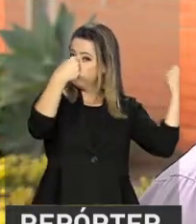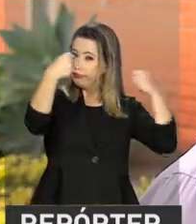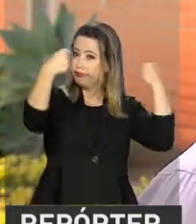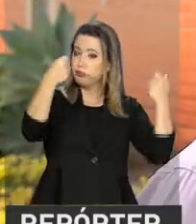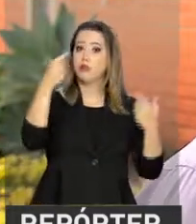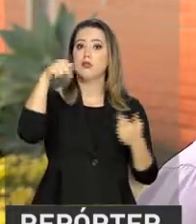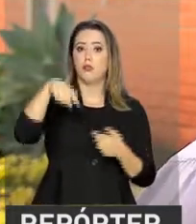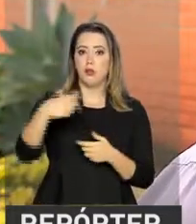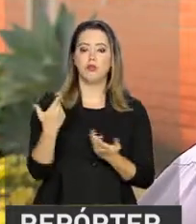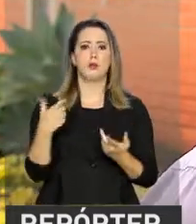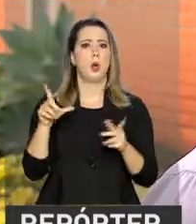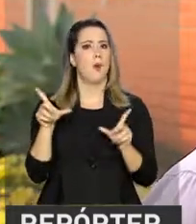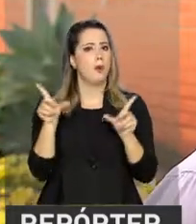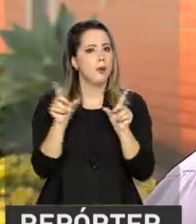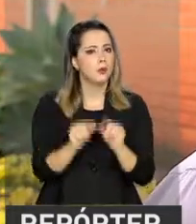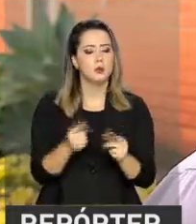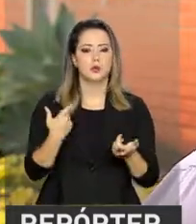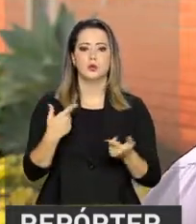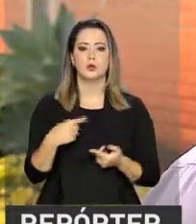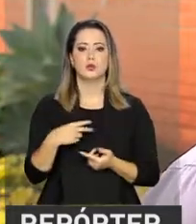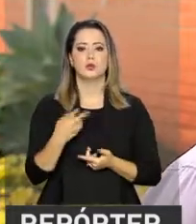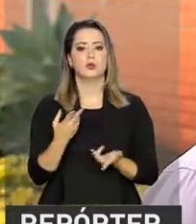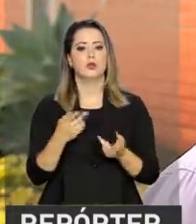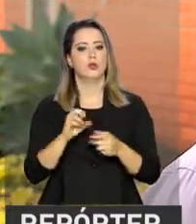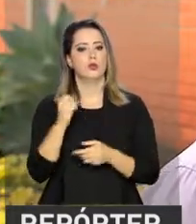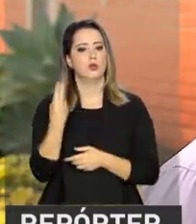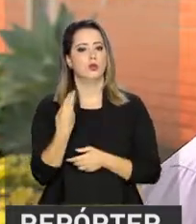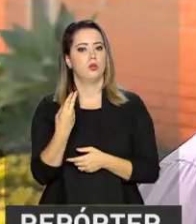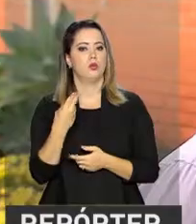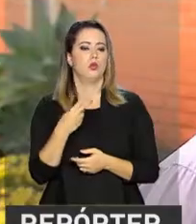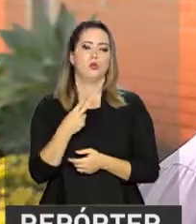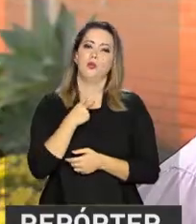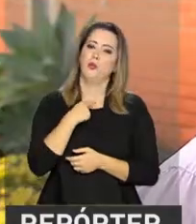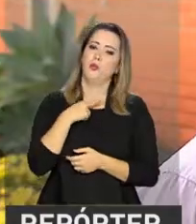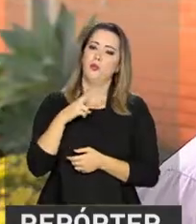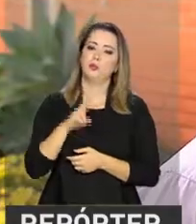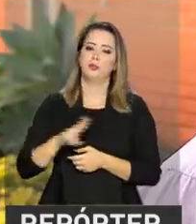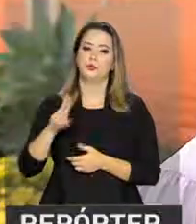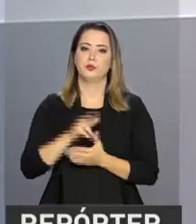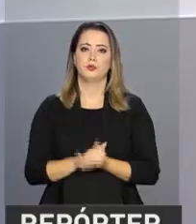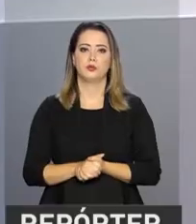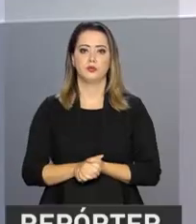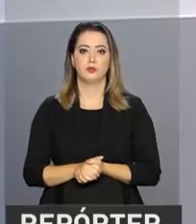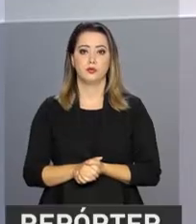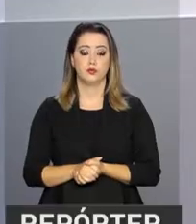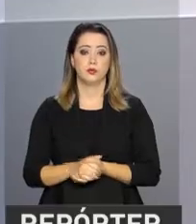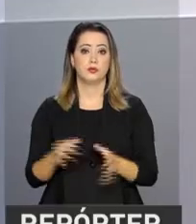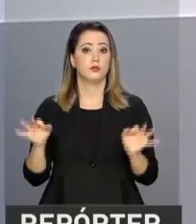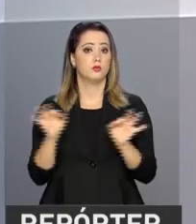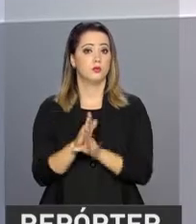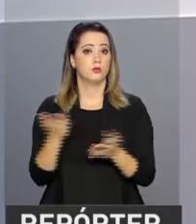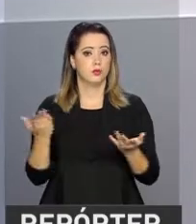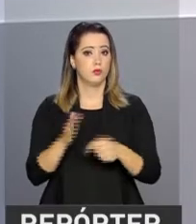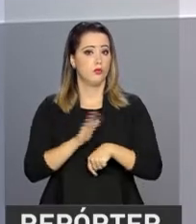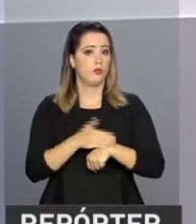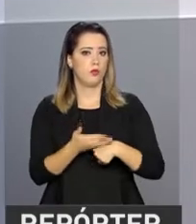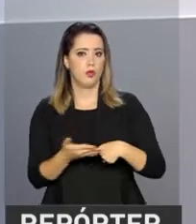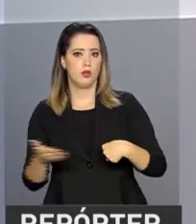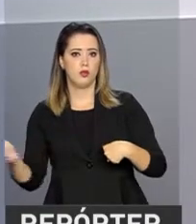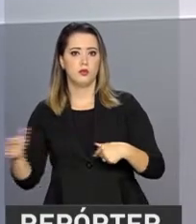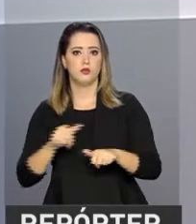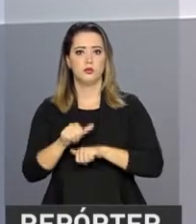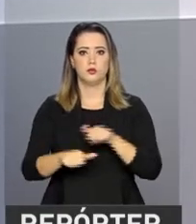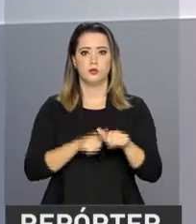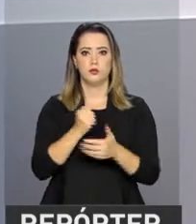então use o mínimo possível de preferência não use certo pra economizar energia termina hoje o prazo para